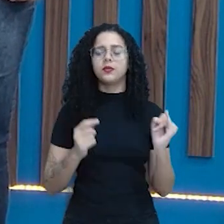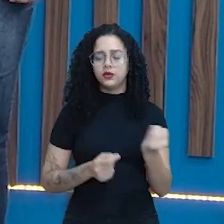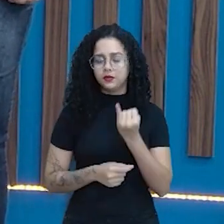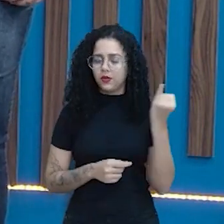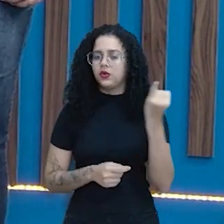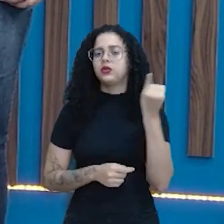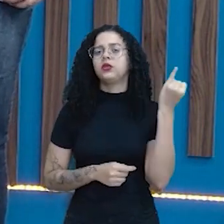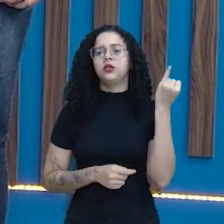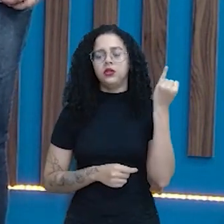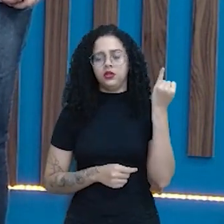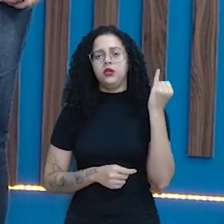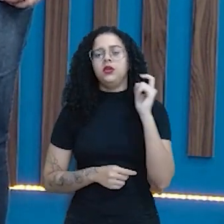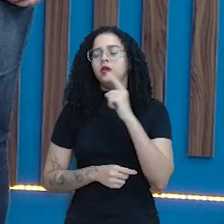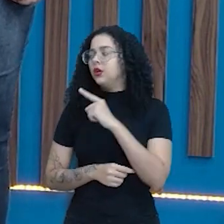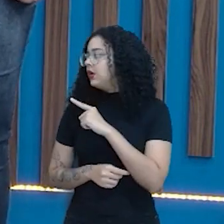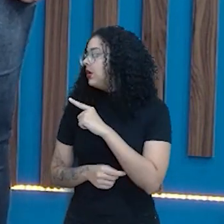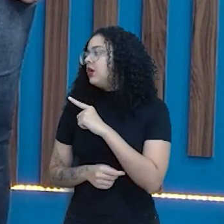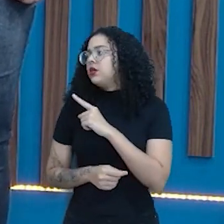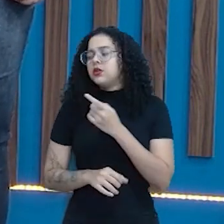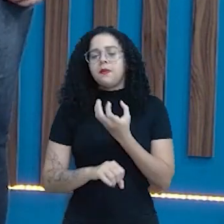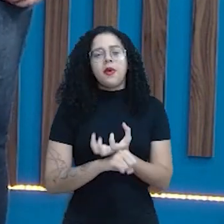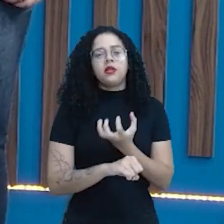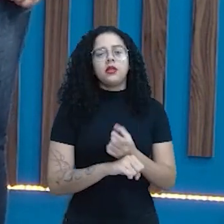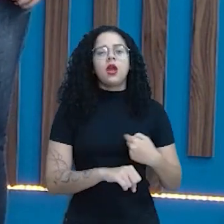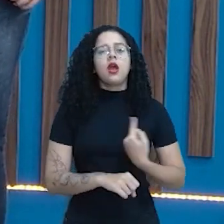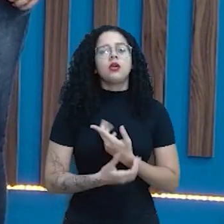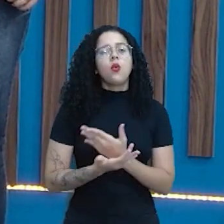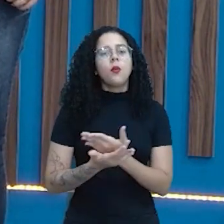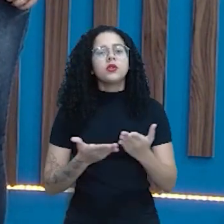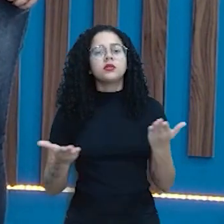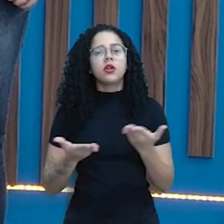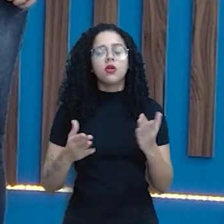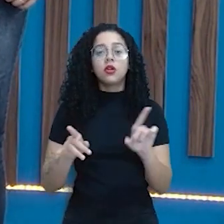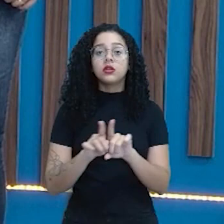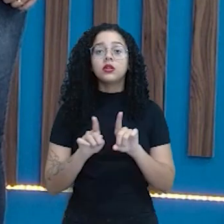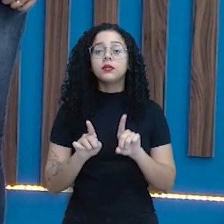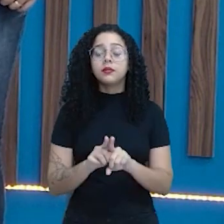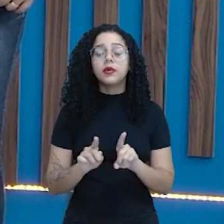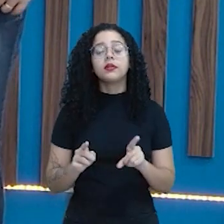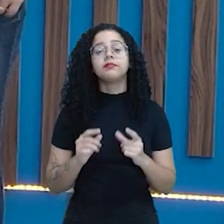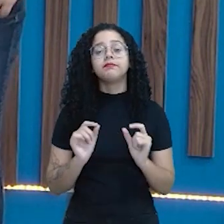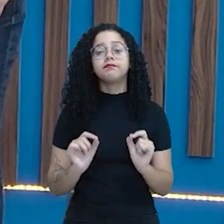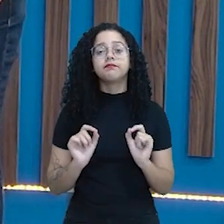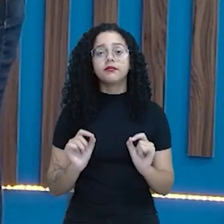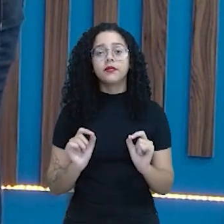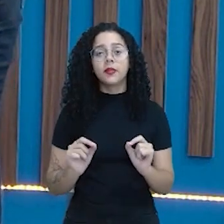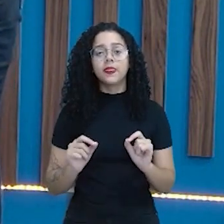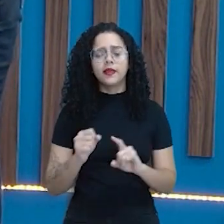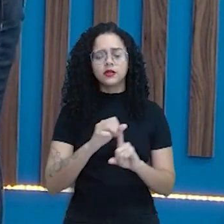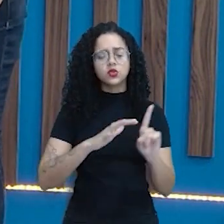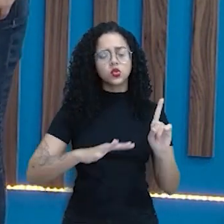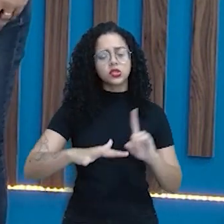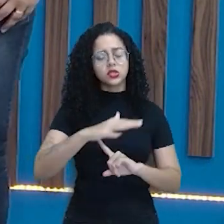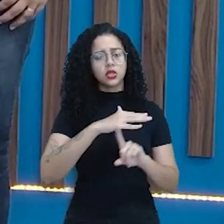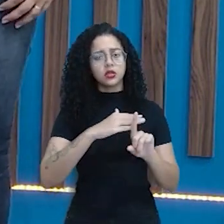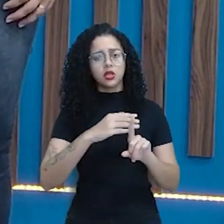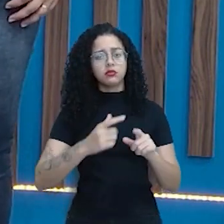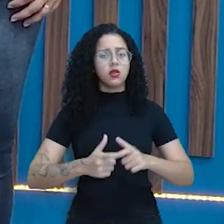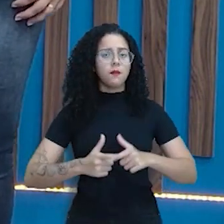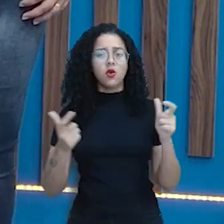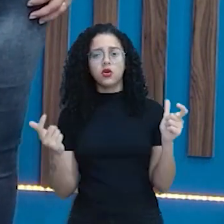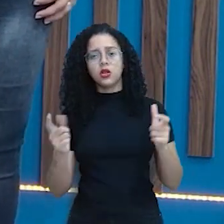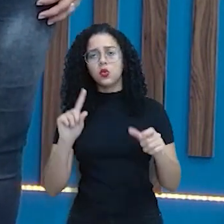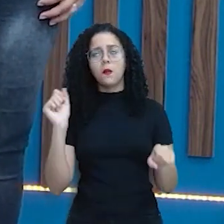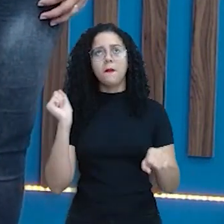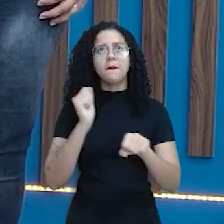importante, né, para essa disciplina que a gente está iniciando, mas pela questão mais também de sociedade, né? A gente muitas vezes não